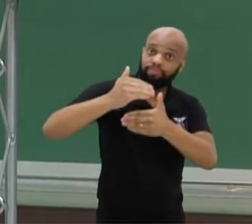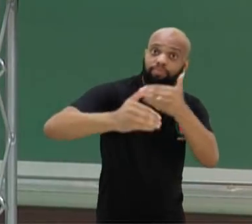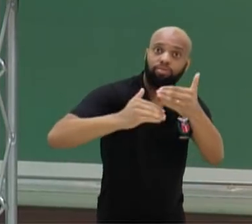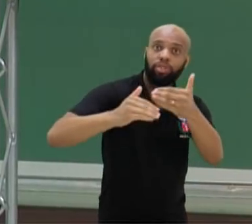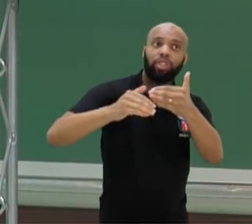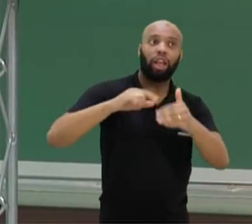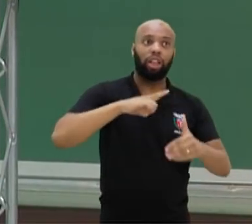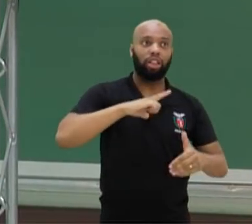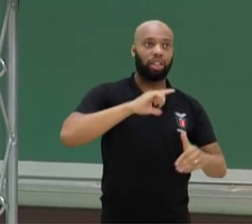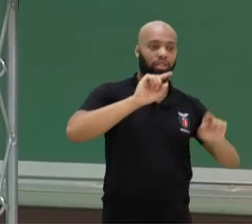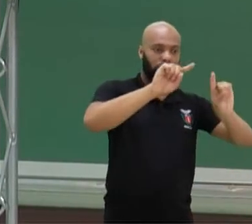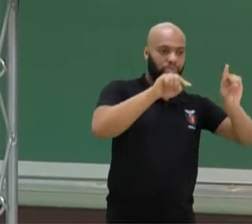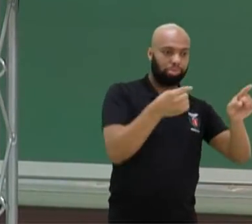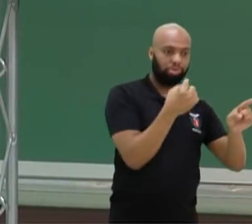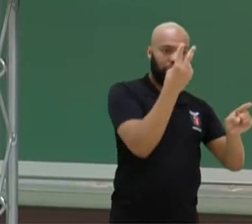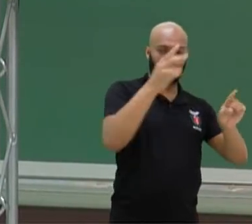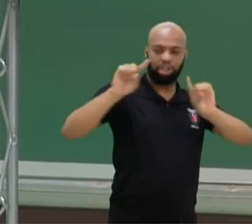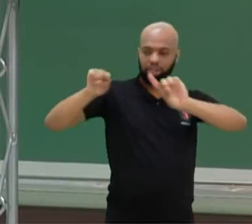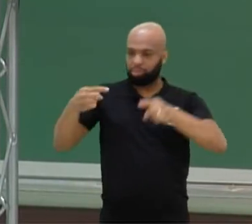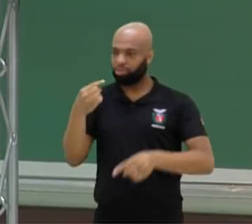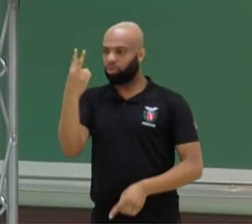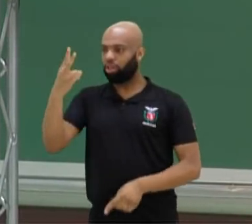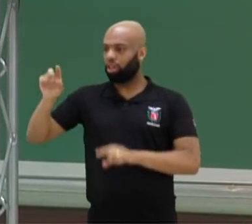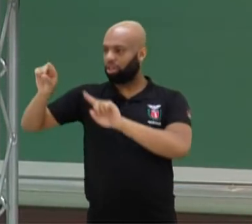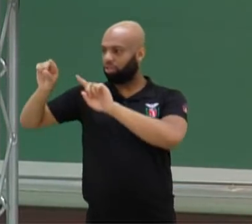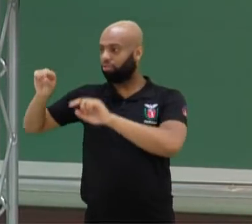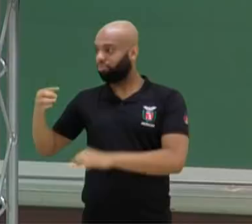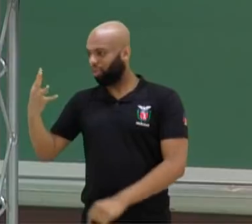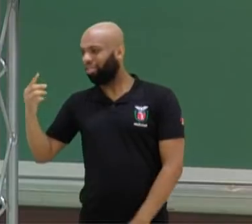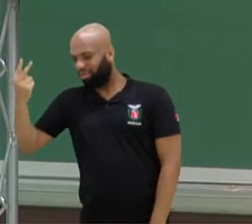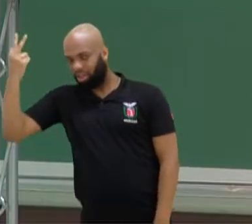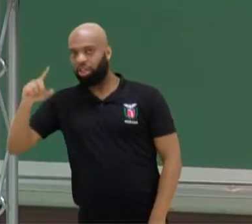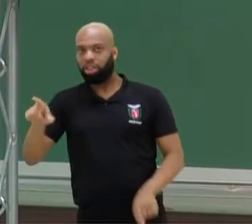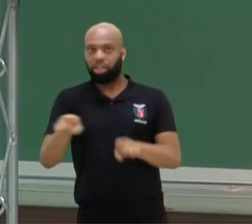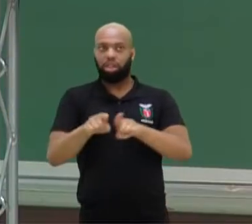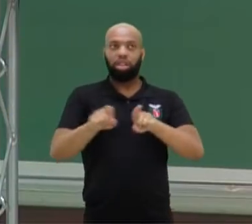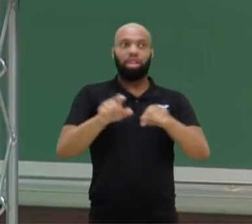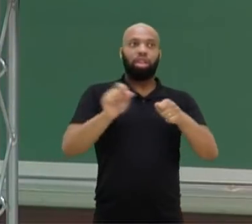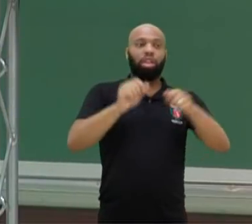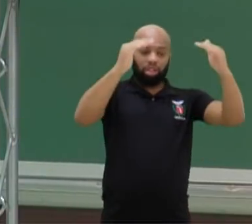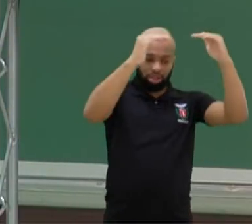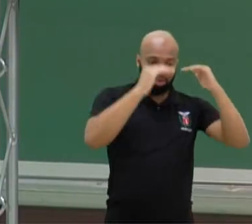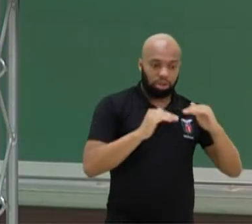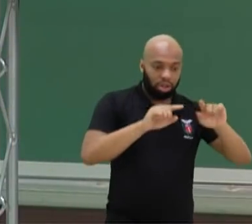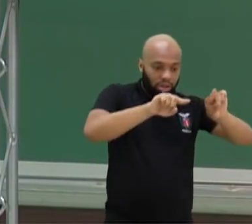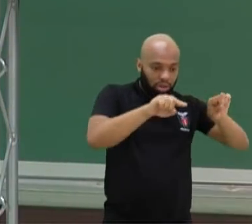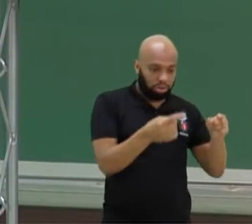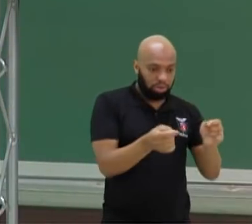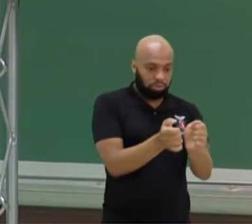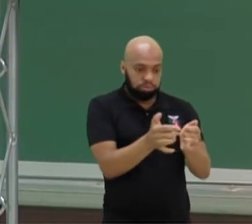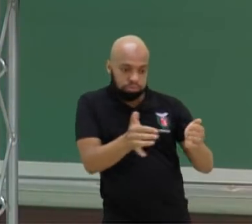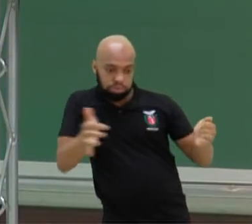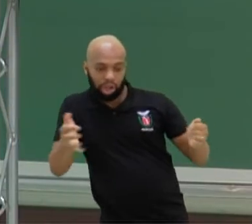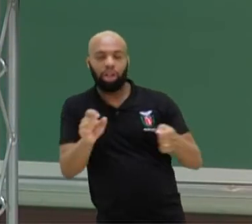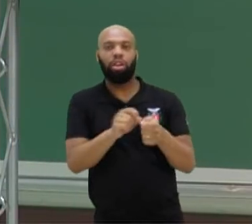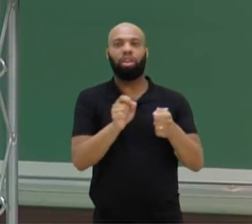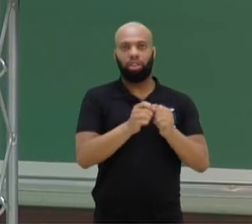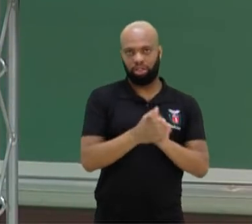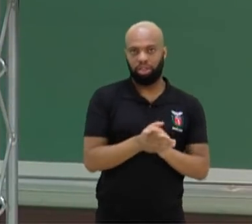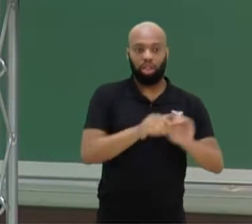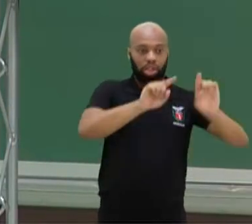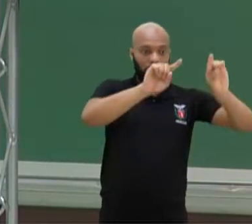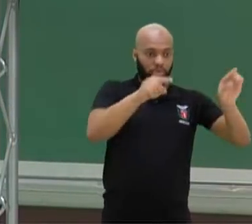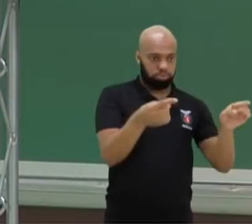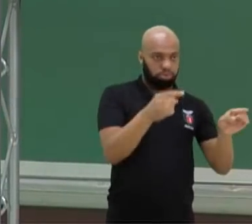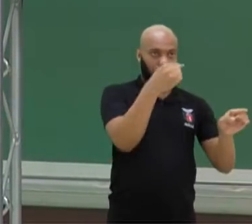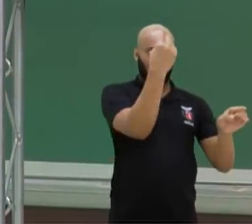esses quadrados. Eu vou fazer aquilo que você já sabe desde o 9º ano. Fazer o quadrado dessa diferença. O quadrado